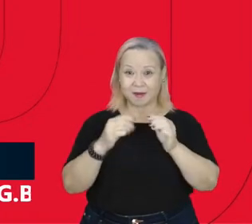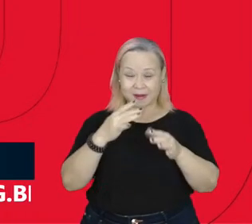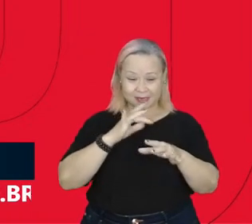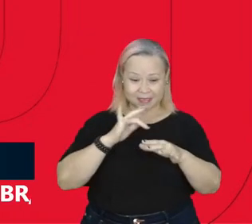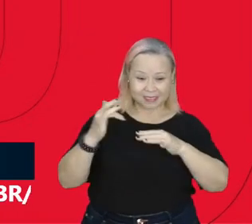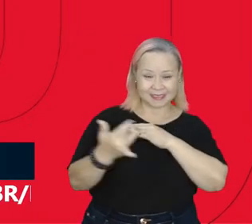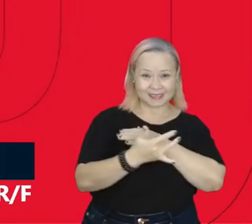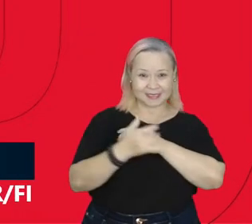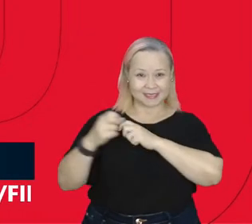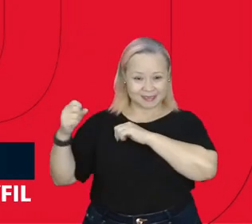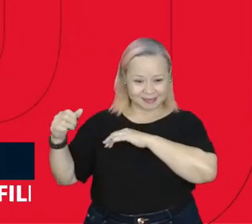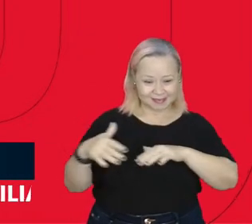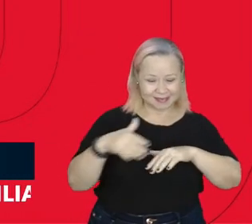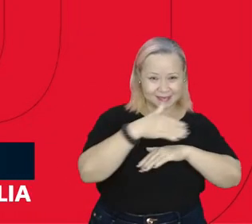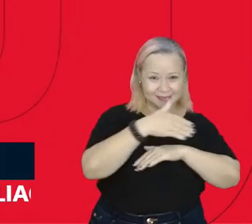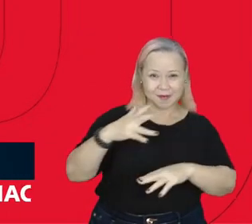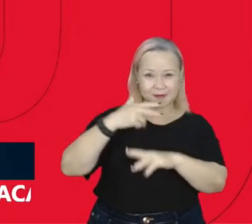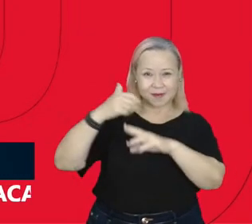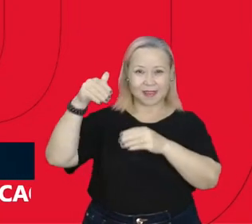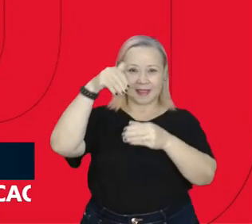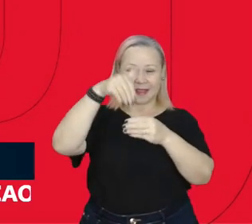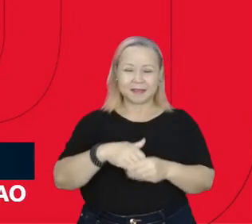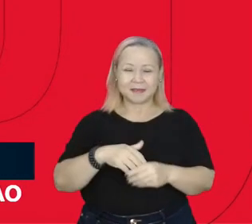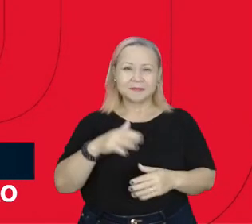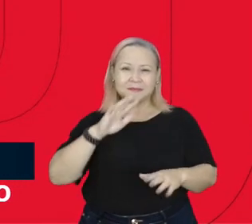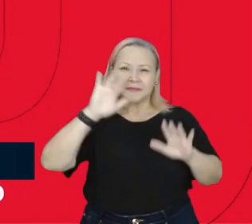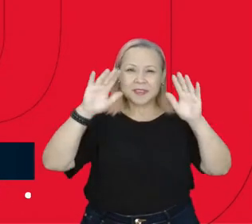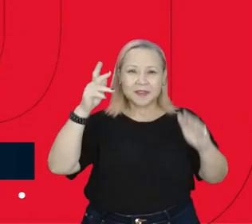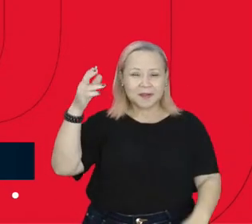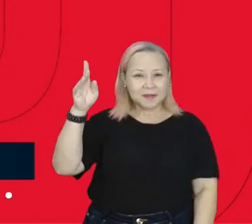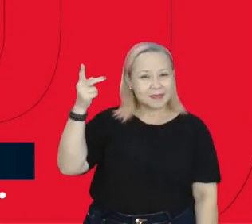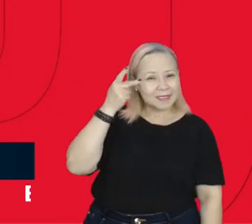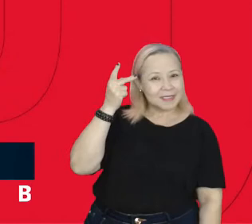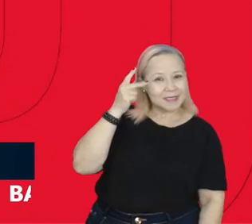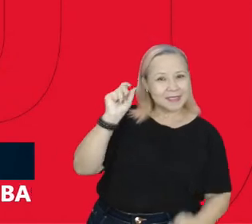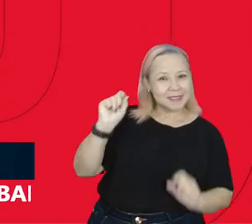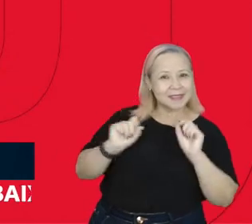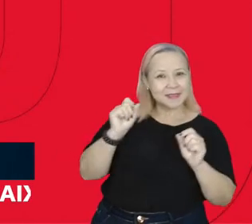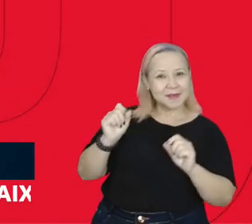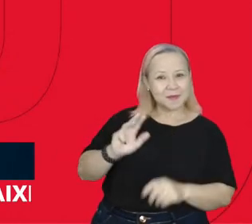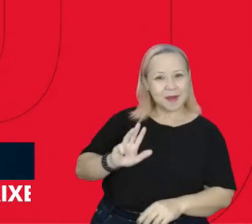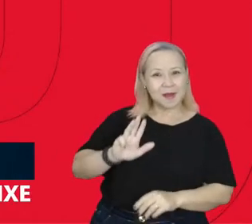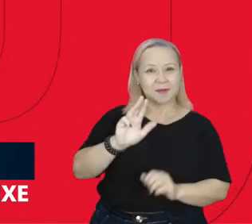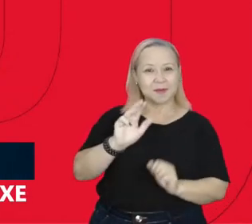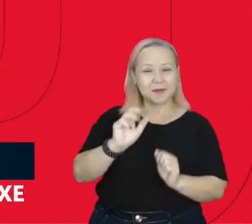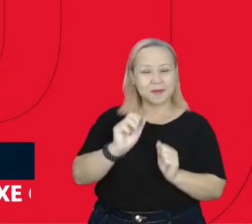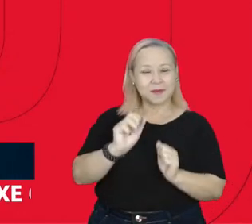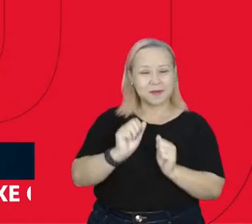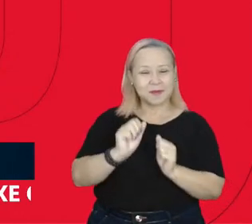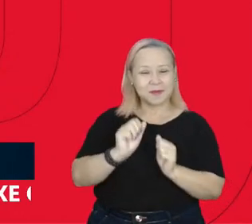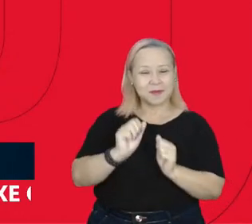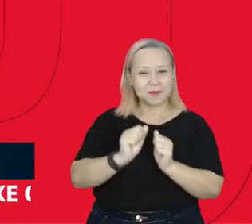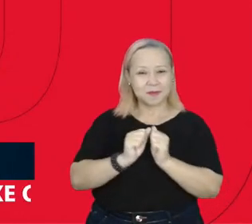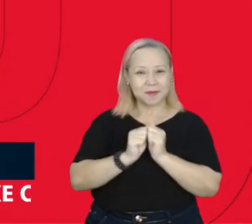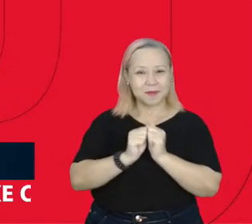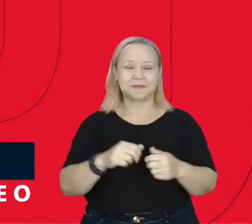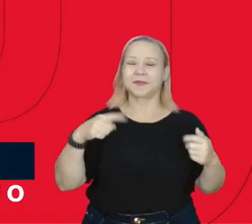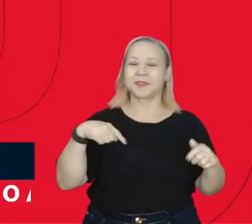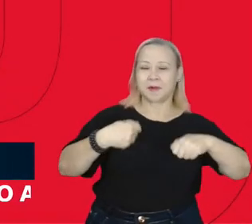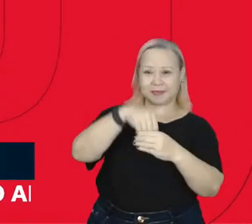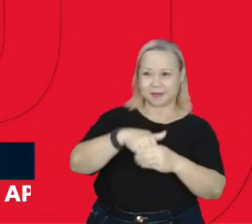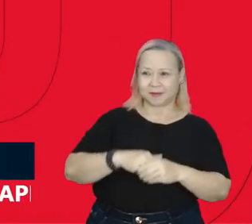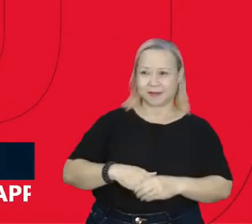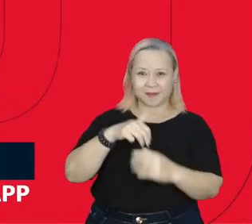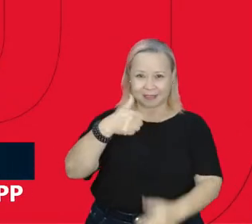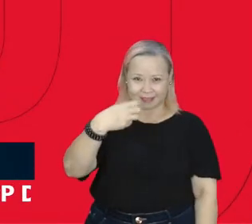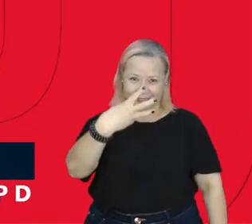essa eleição. Você já imaginou São Paulo e o Brasil remando para o mesmo lado certo da história? Para isso, nós precisamos do seu voto. Vote 13.